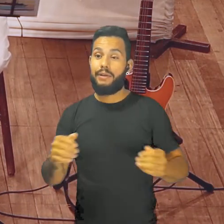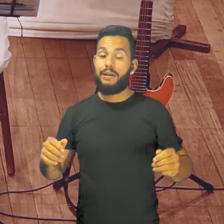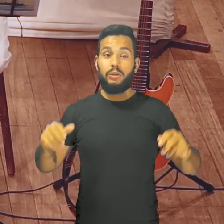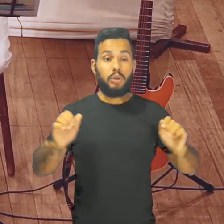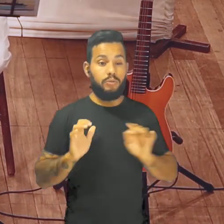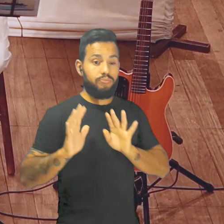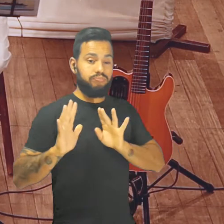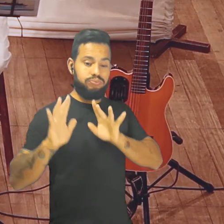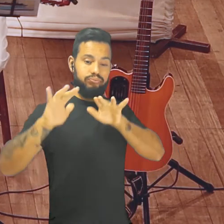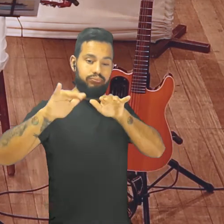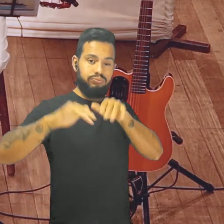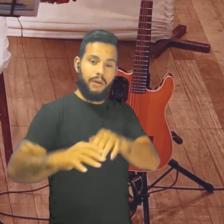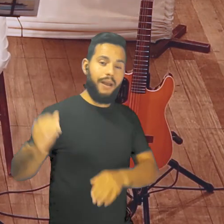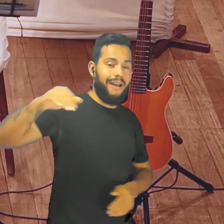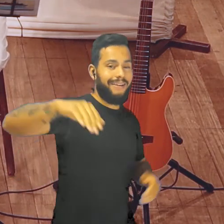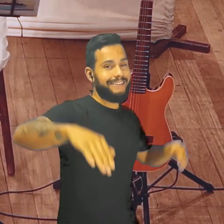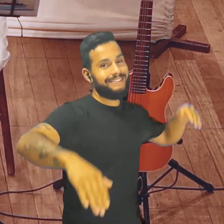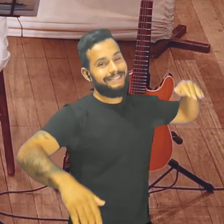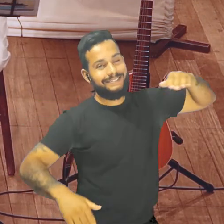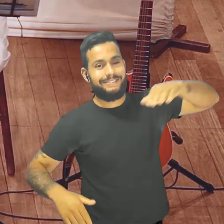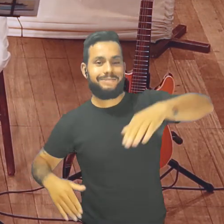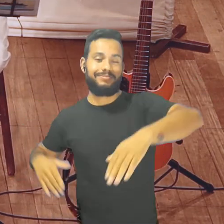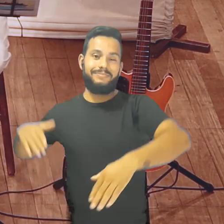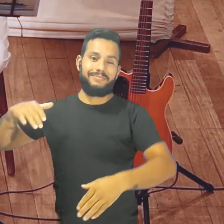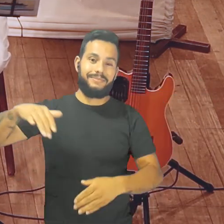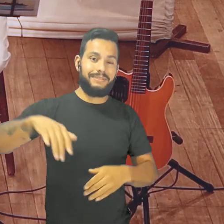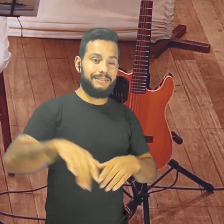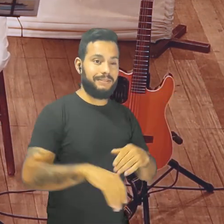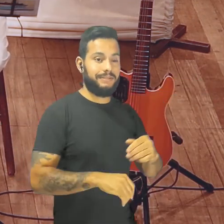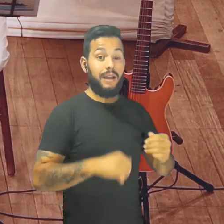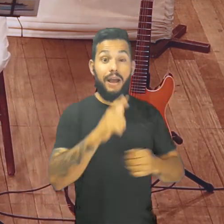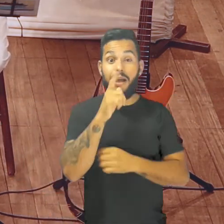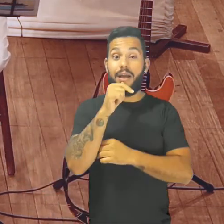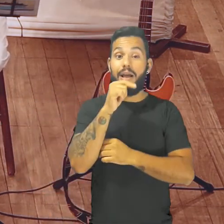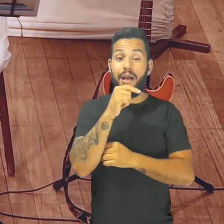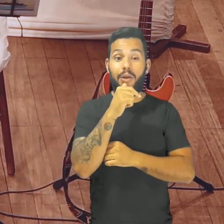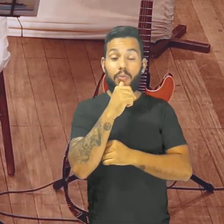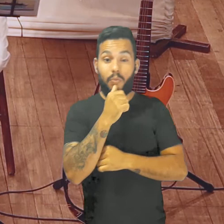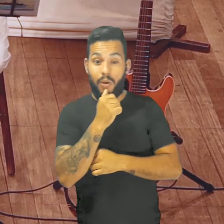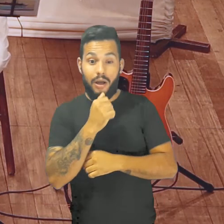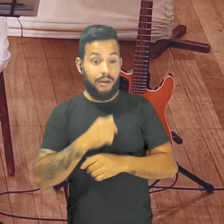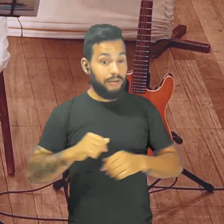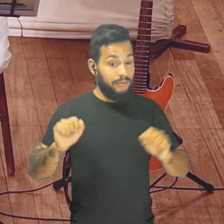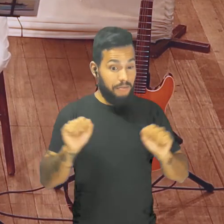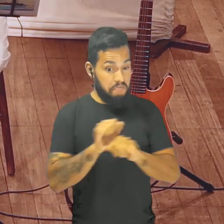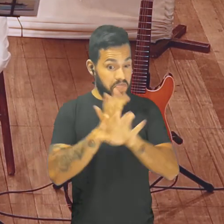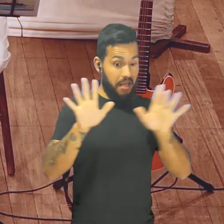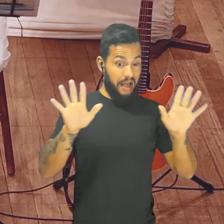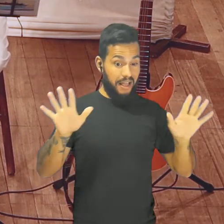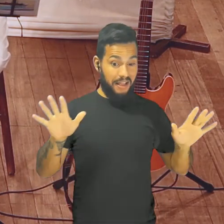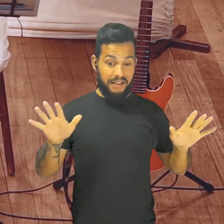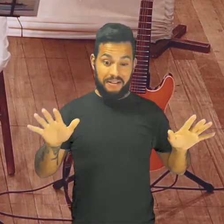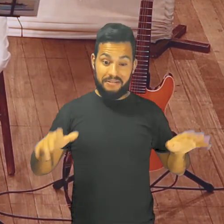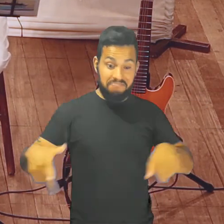nadar felizes. Uma água tão clara, limpa, transparente. Por